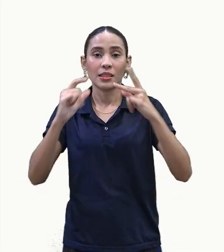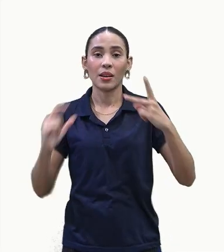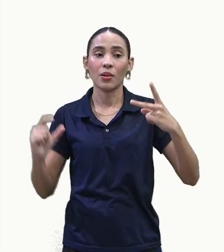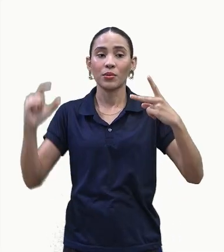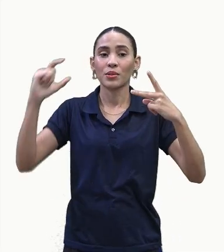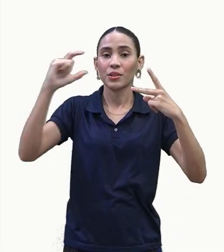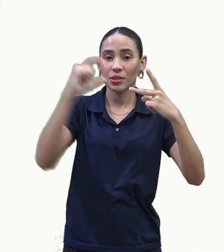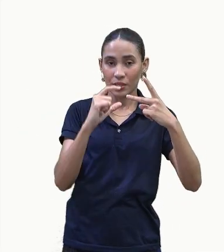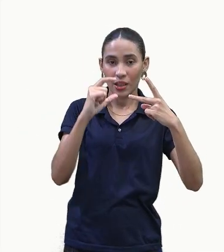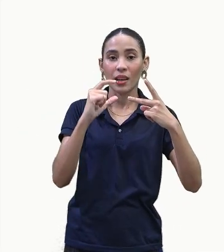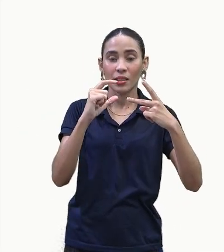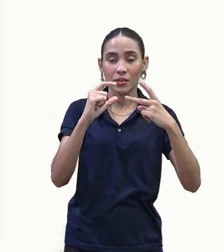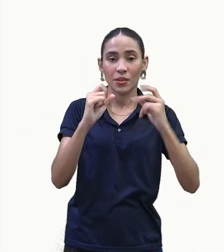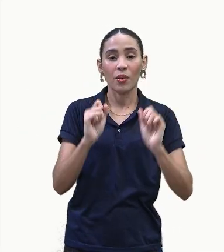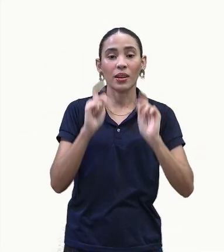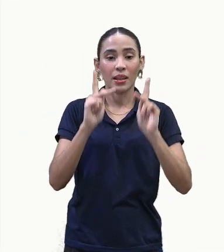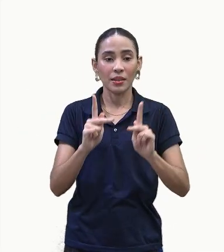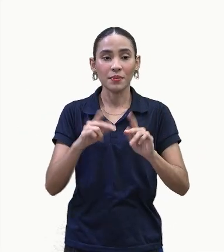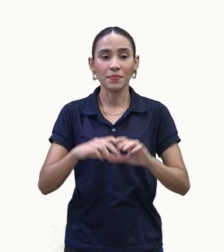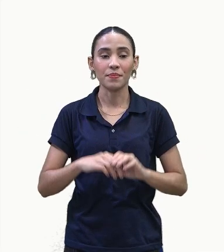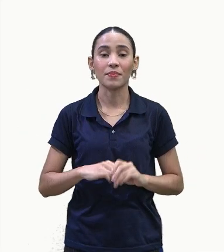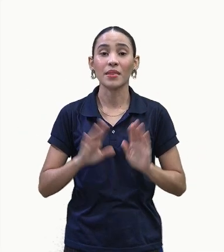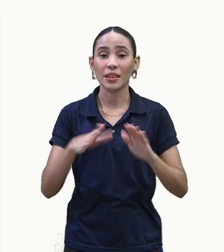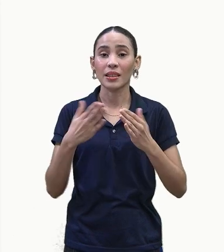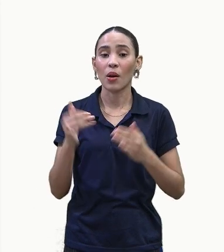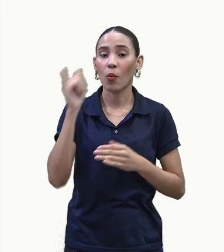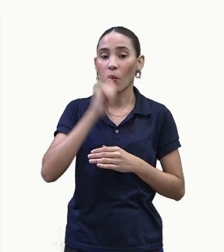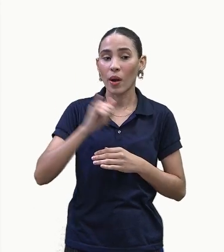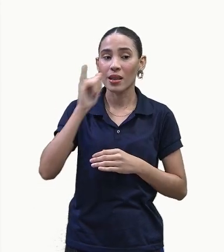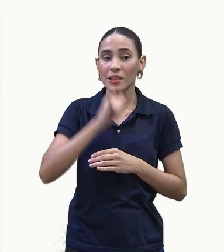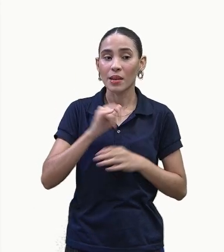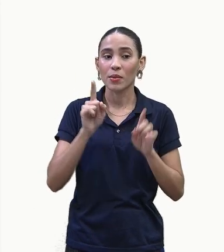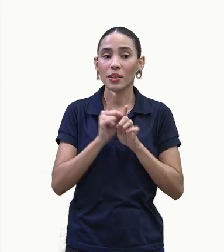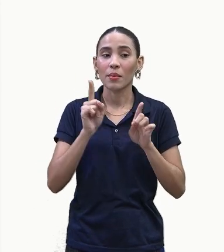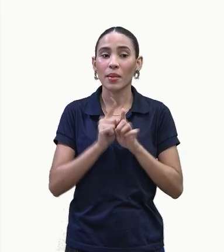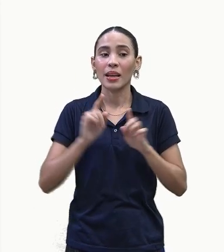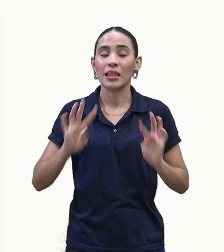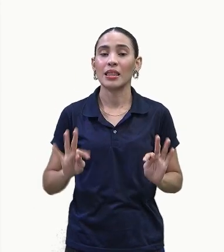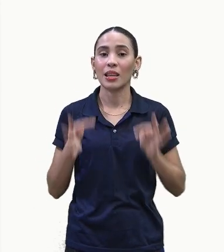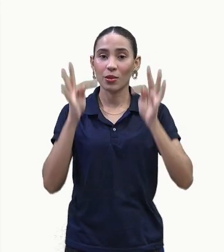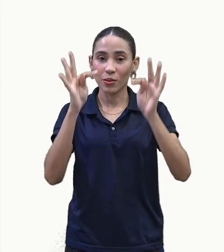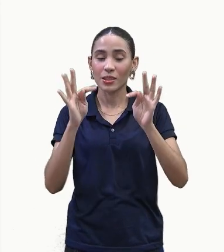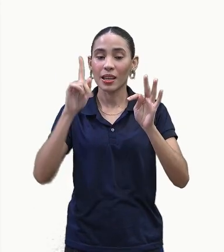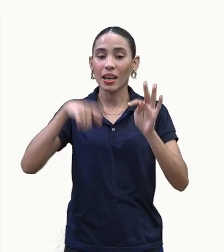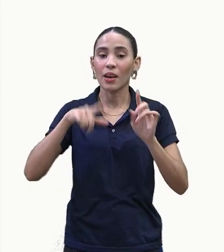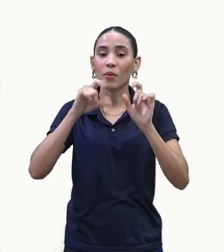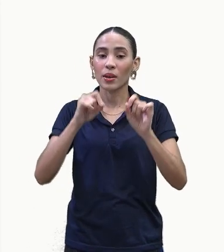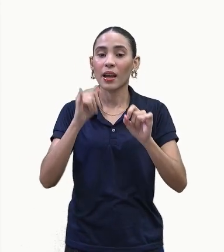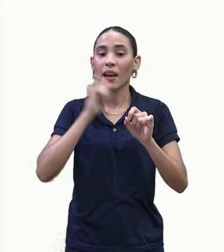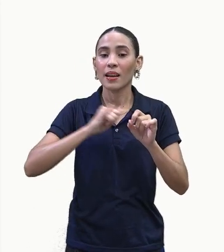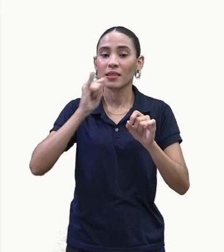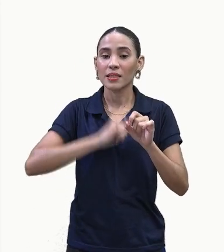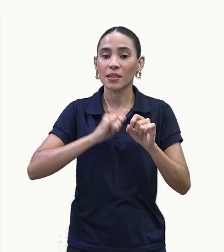de genes. Um exemplo, né, dessa tecnologia é a chamada CRISPR.